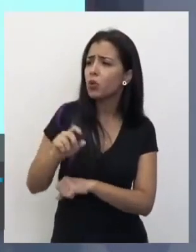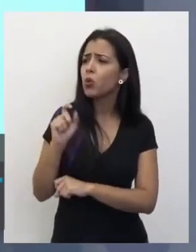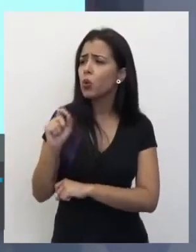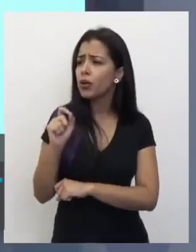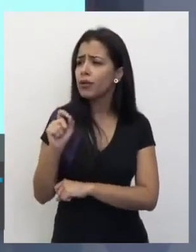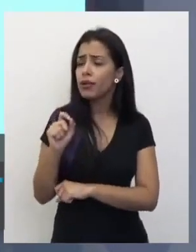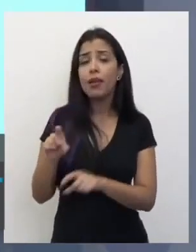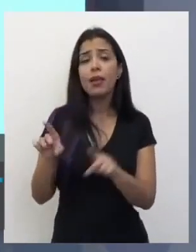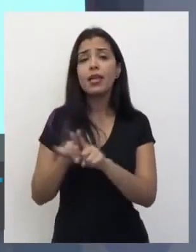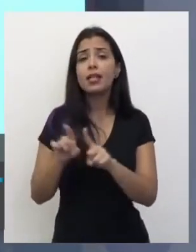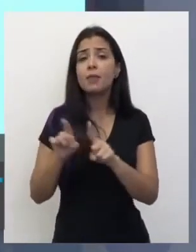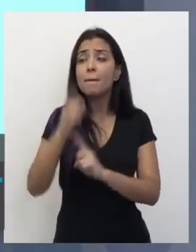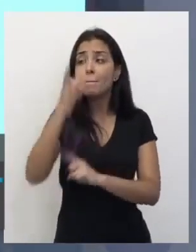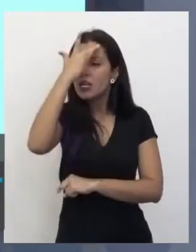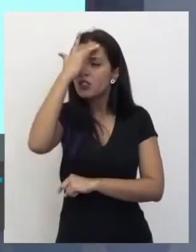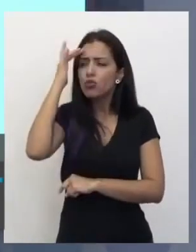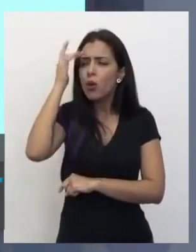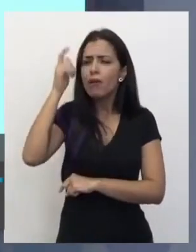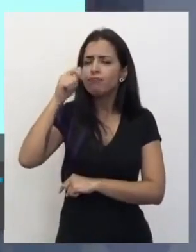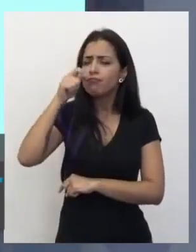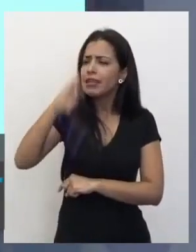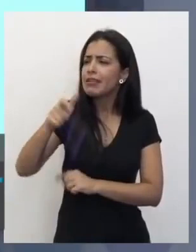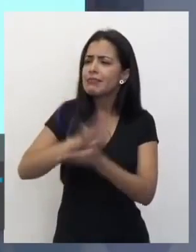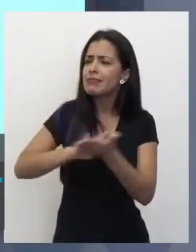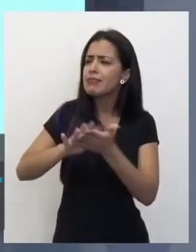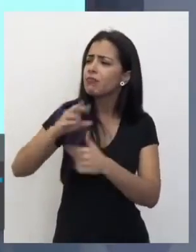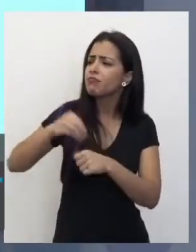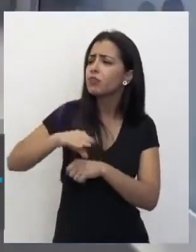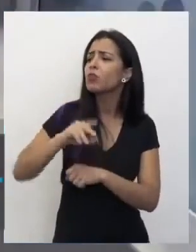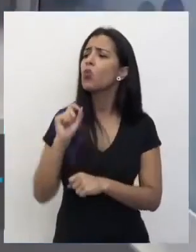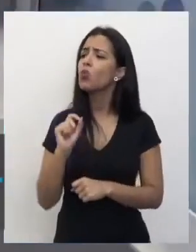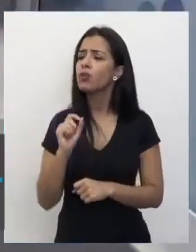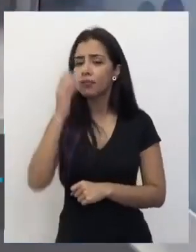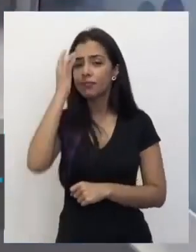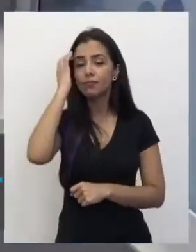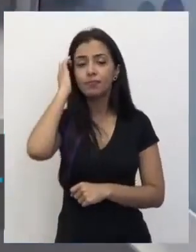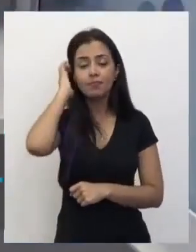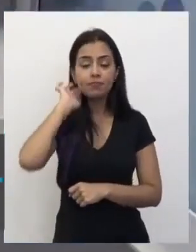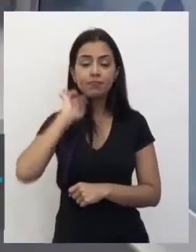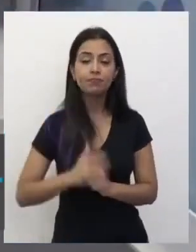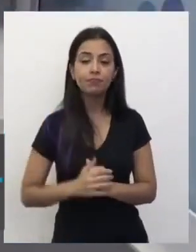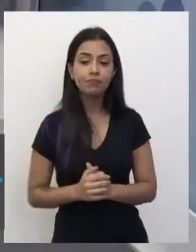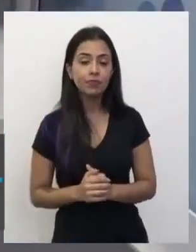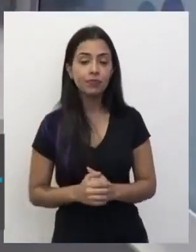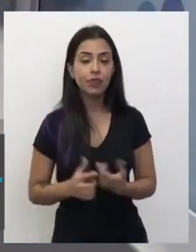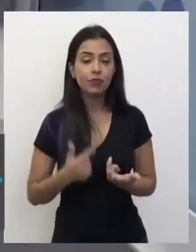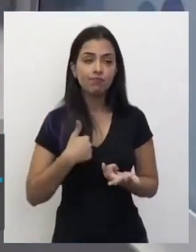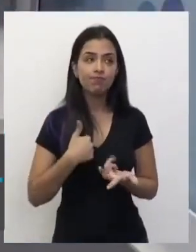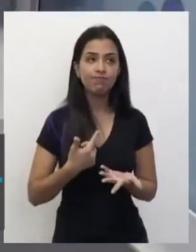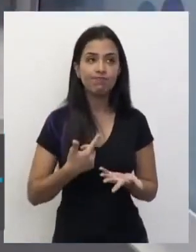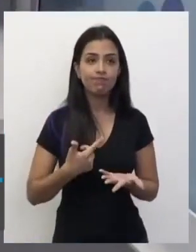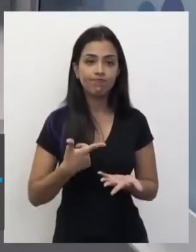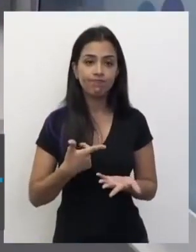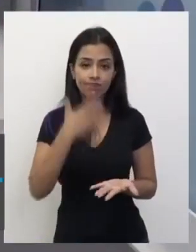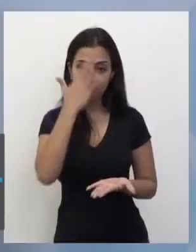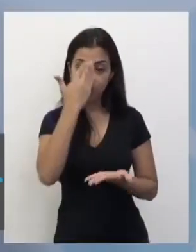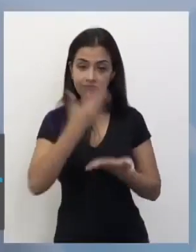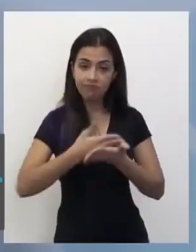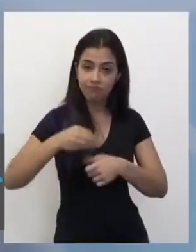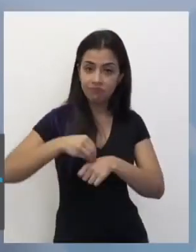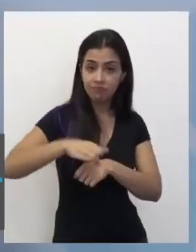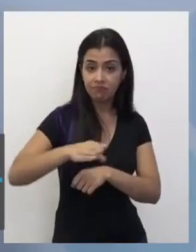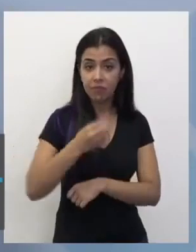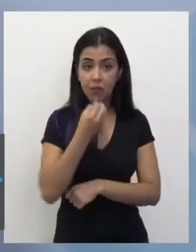não têm interesse na área de ciências? O que você deixa aí? Qual mensagem? Eu acho que a mensagem que a gente pode deixar é a